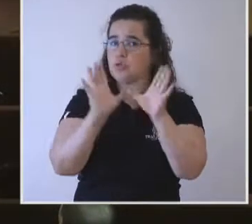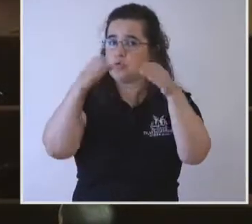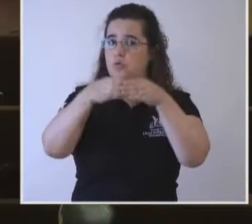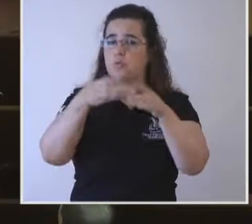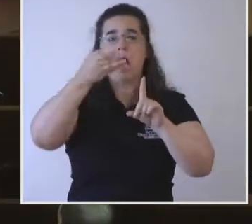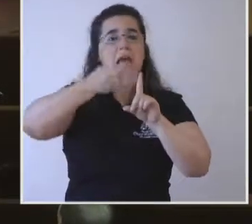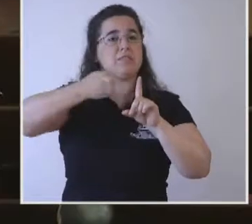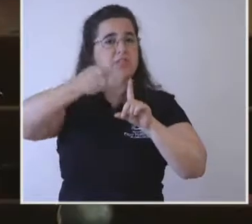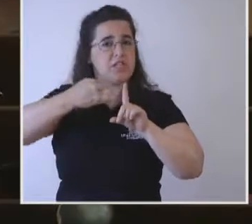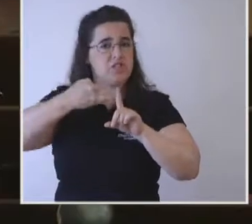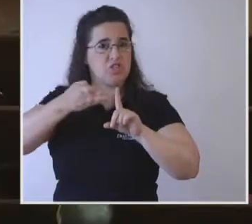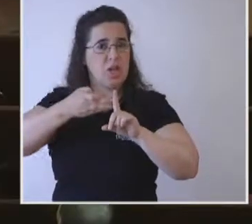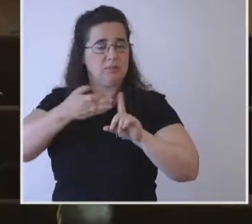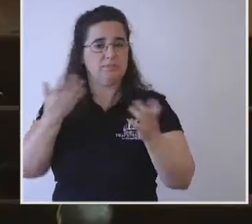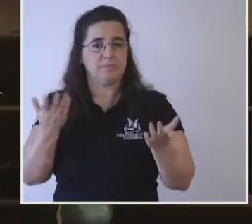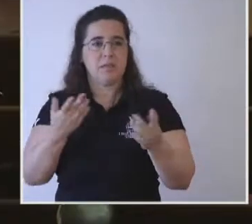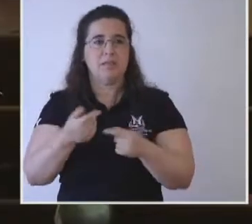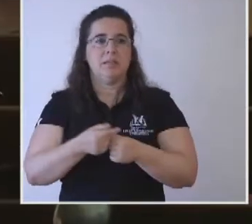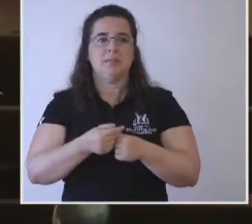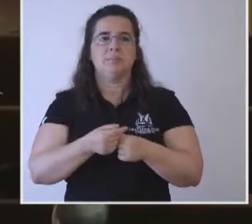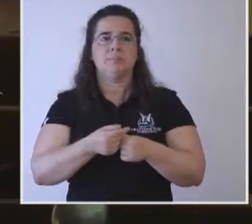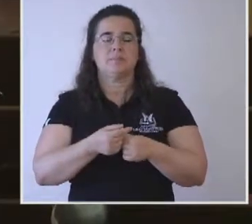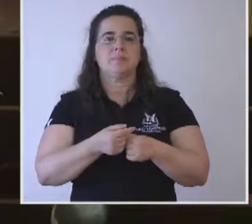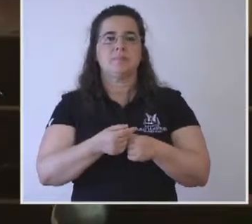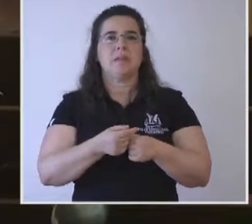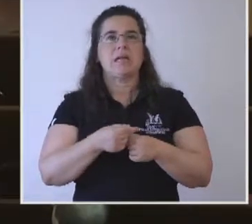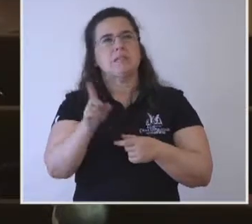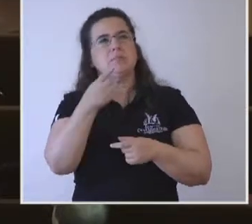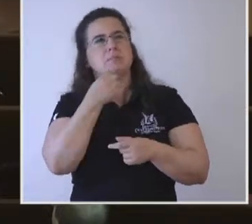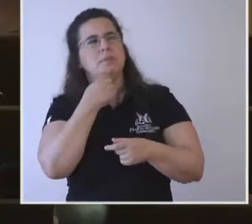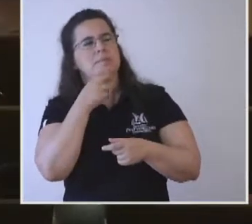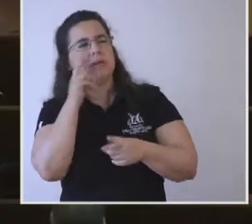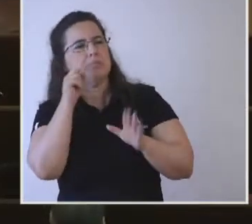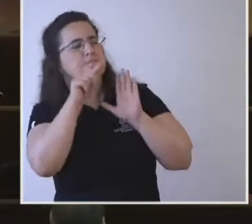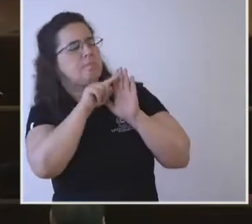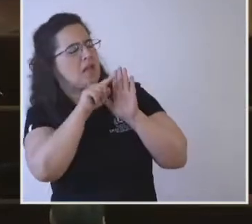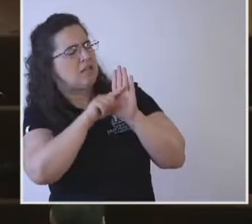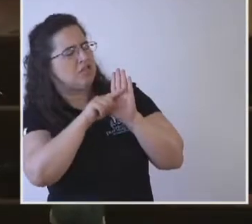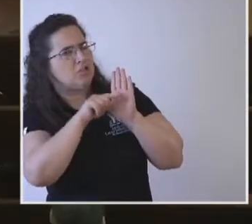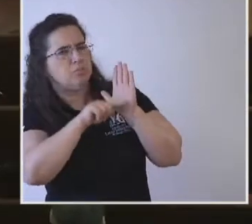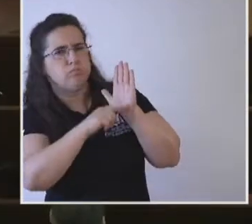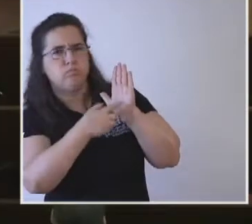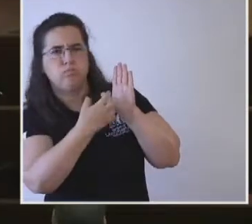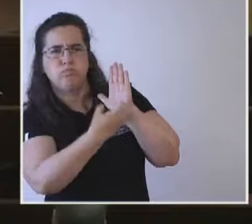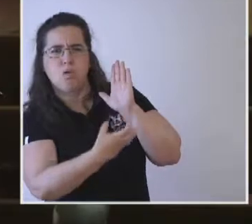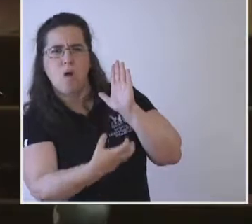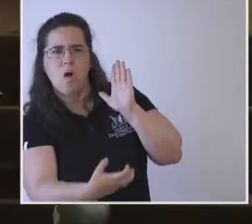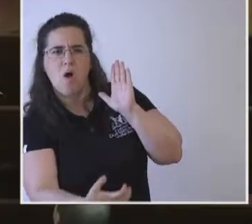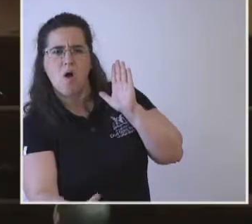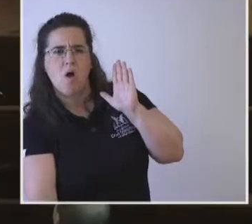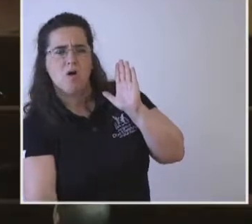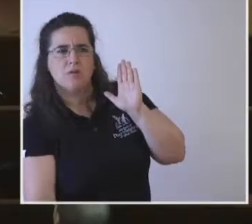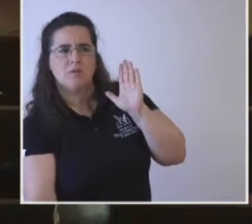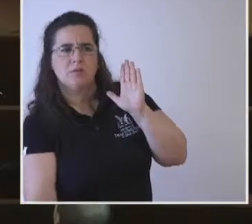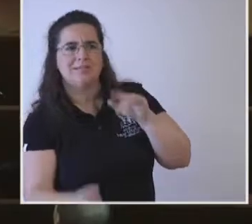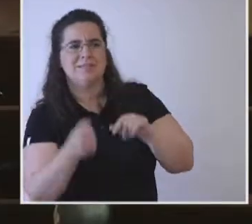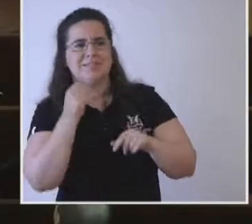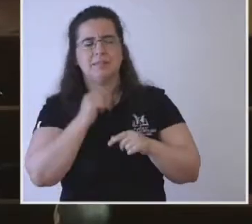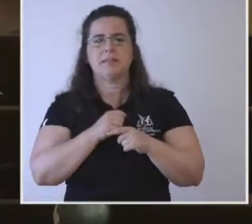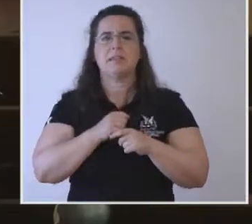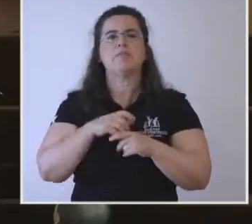Não é para perceberem, é só para verem esta lista imensa feita por um senhor chamado Joel